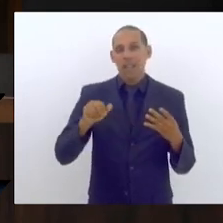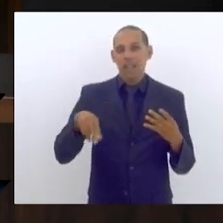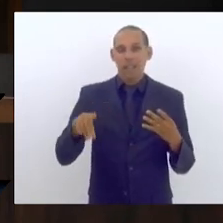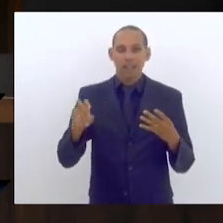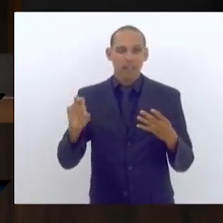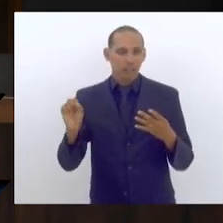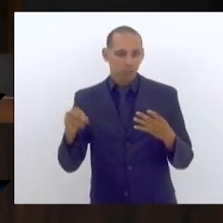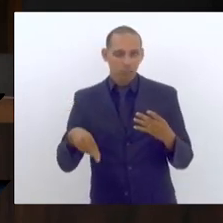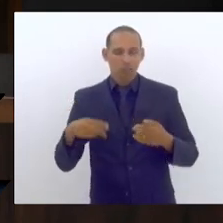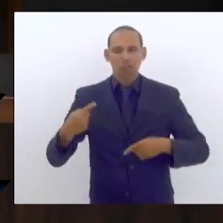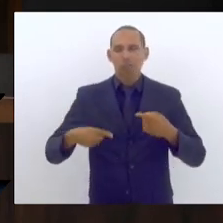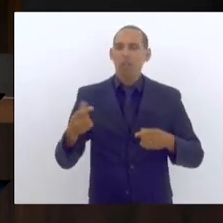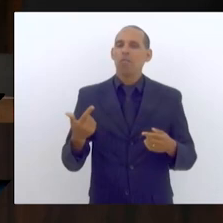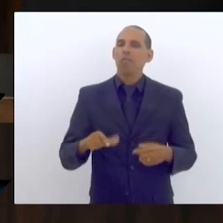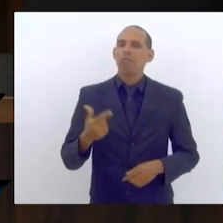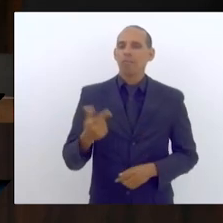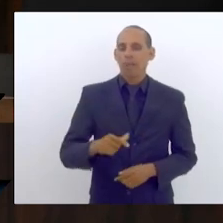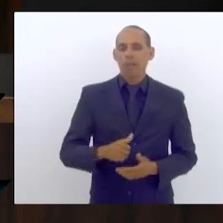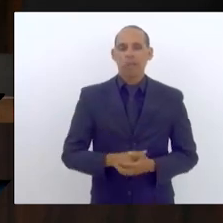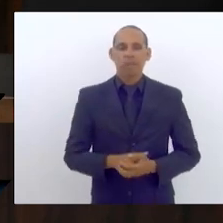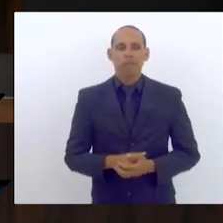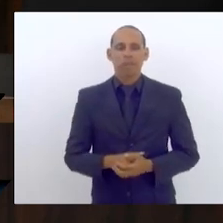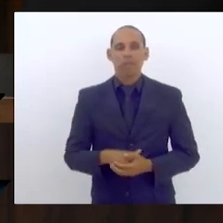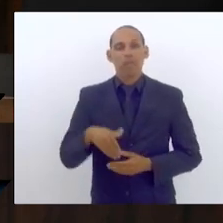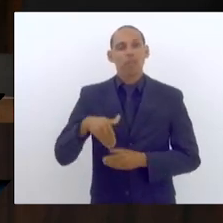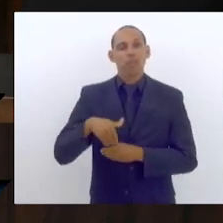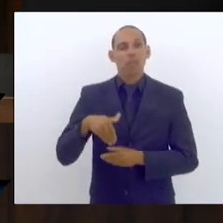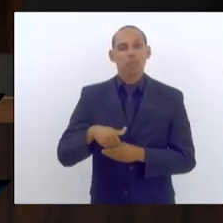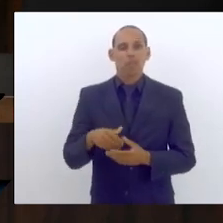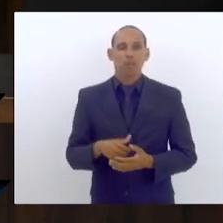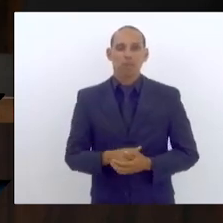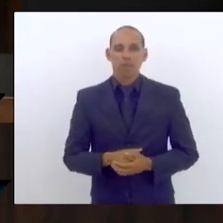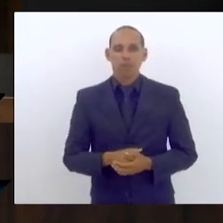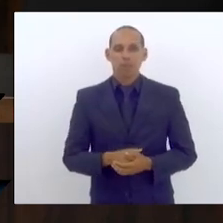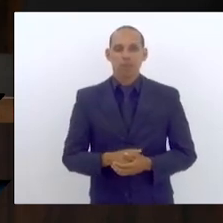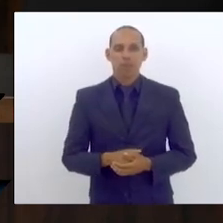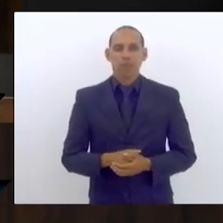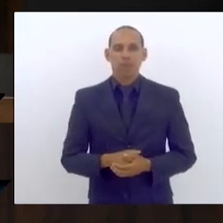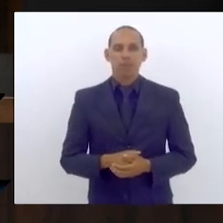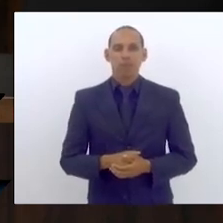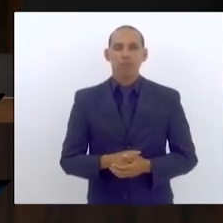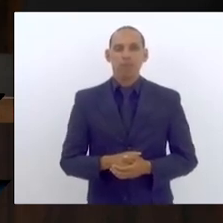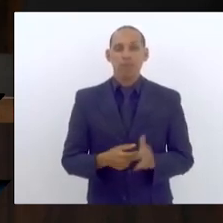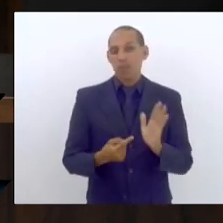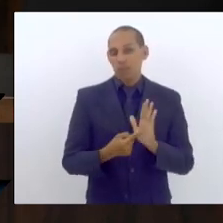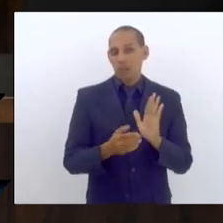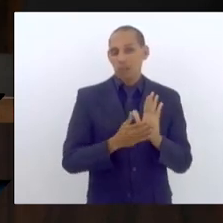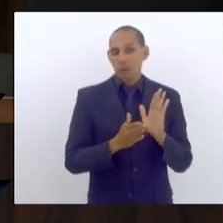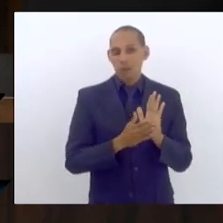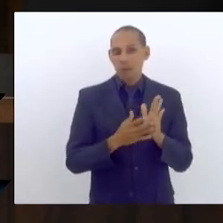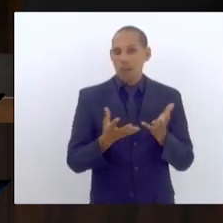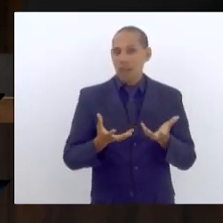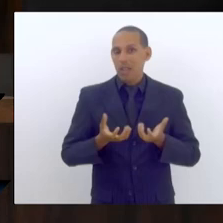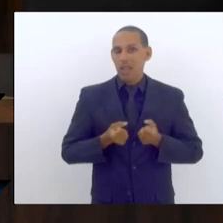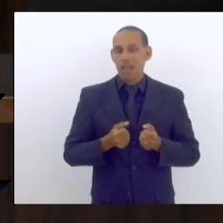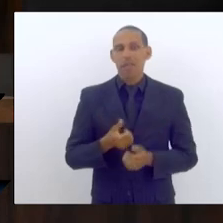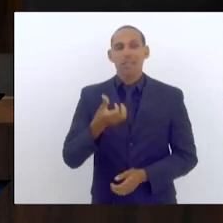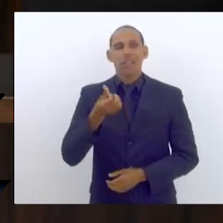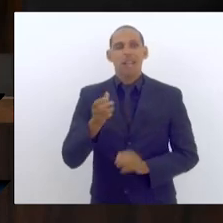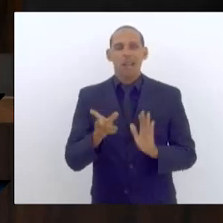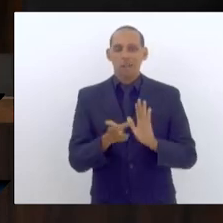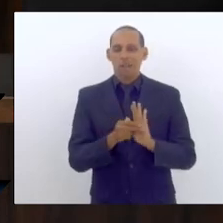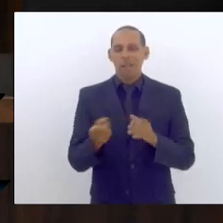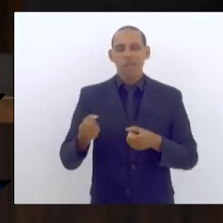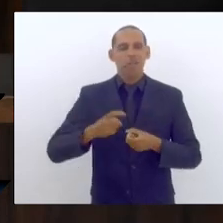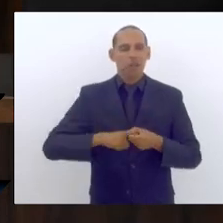discussão, não havendo quem queira discutir, encerrada a discussão, em votação. A presente proposta recebeu 6 emendas